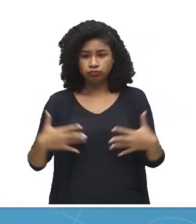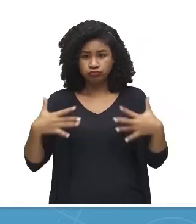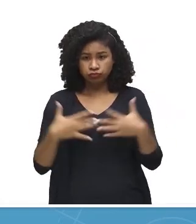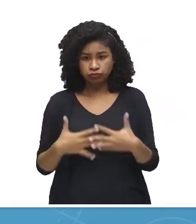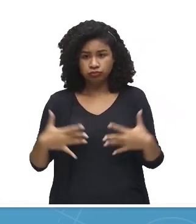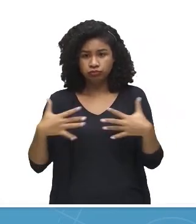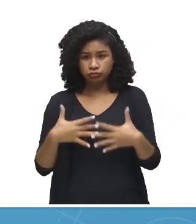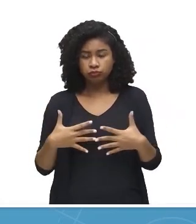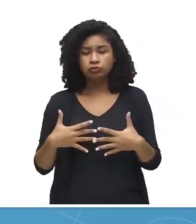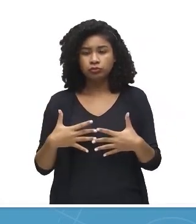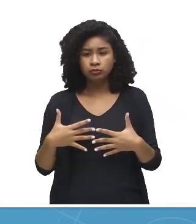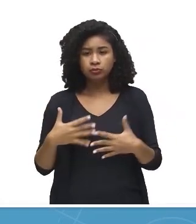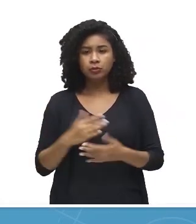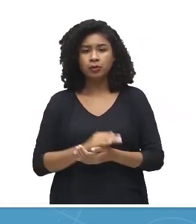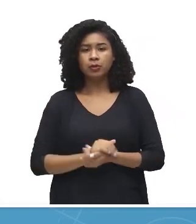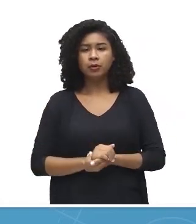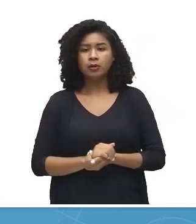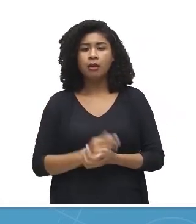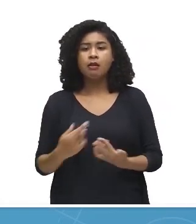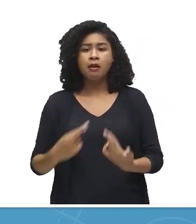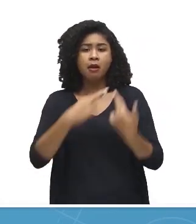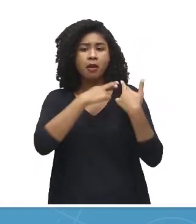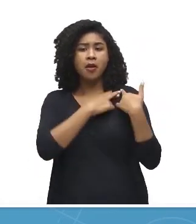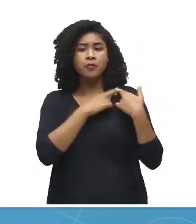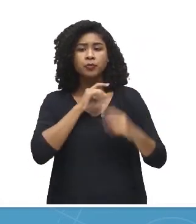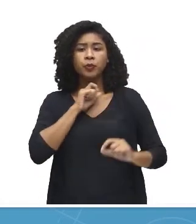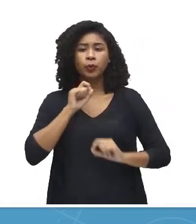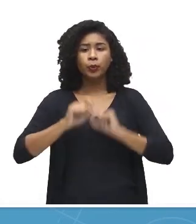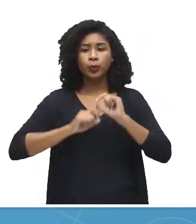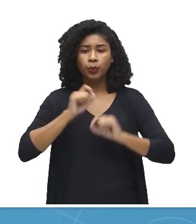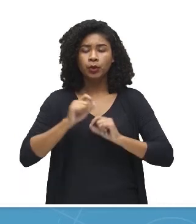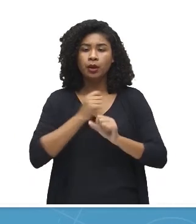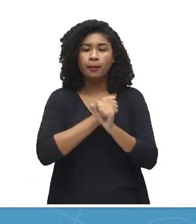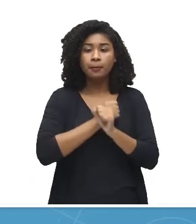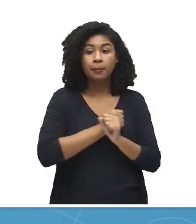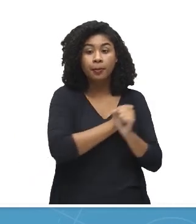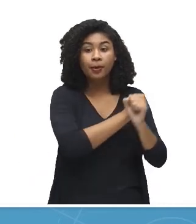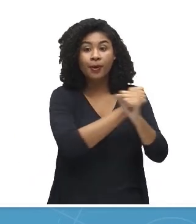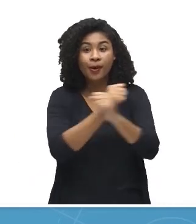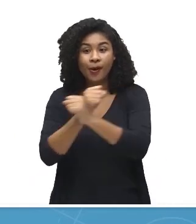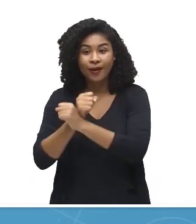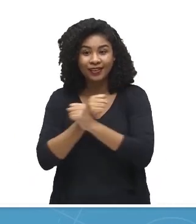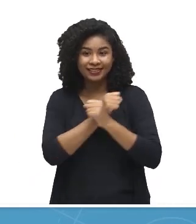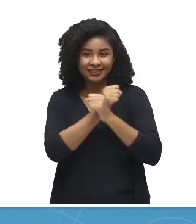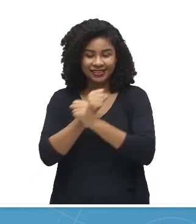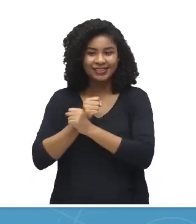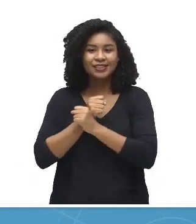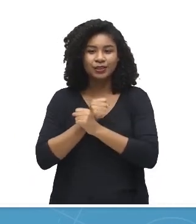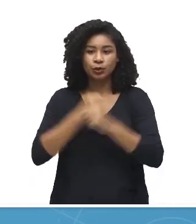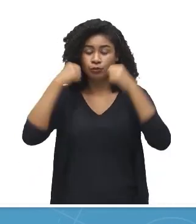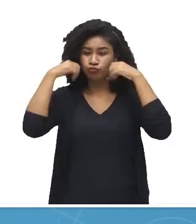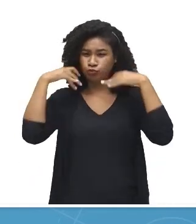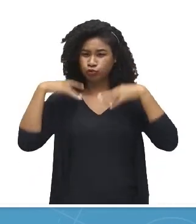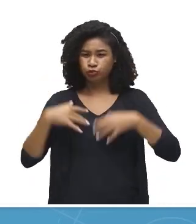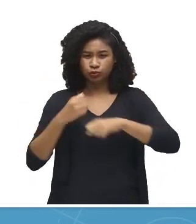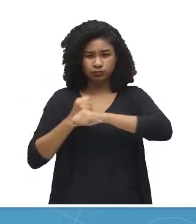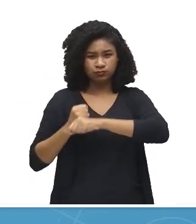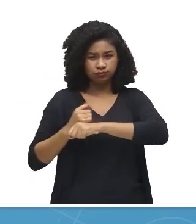vai ser responsável ali pela proteção, pela secreção, tá?